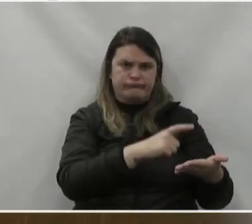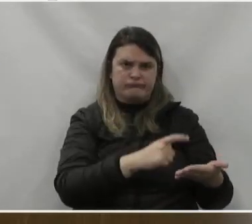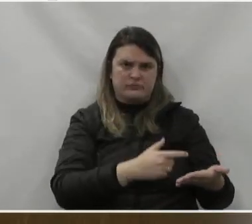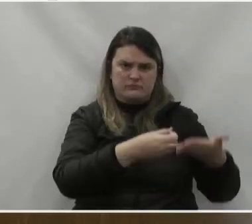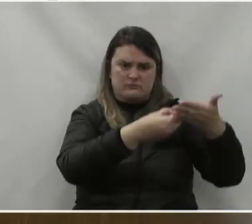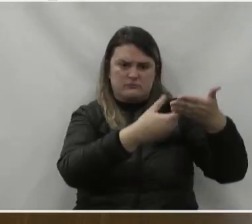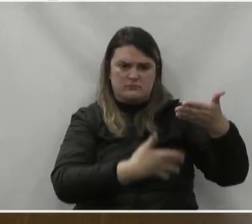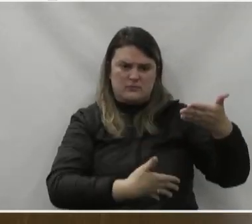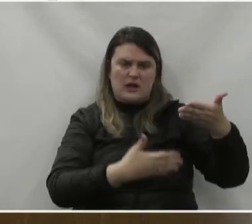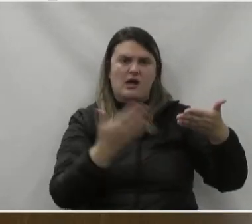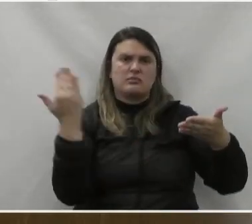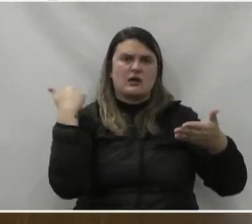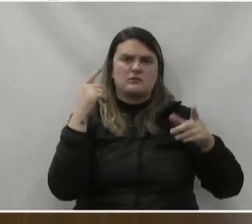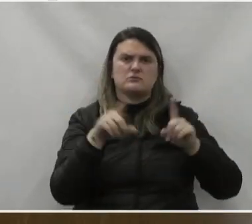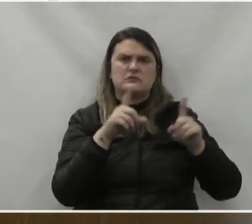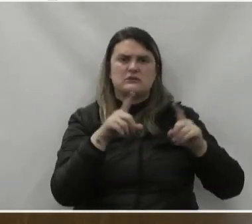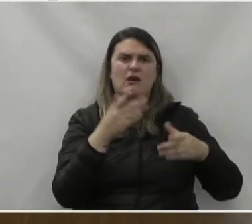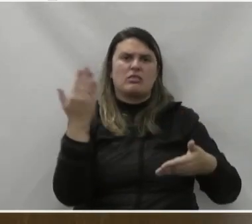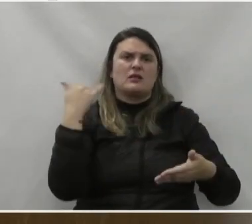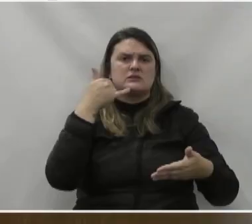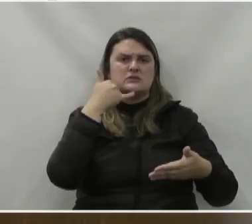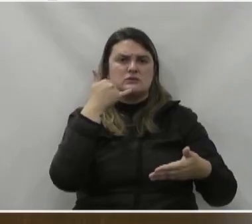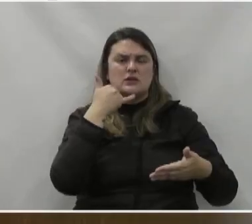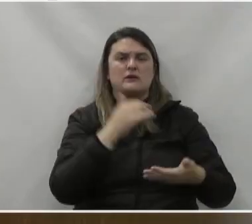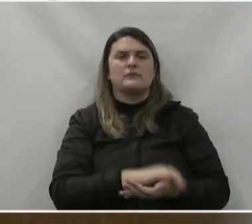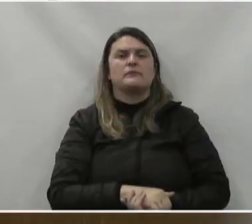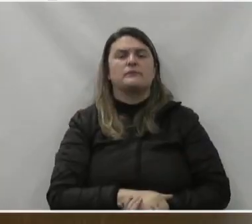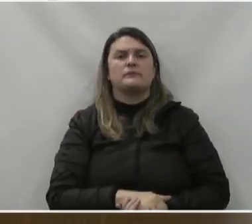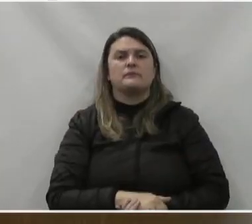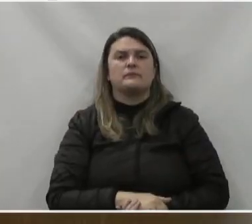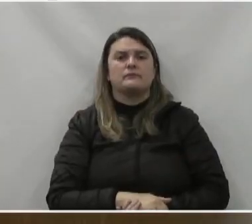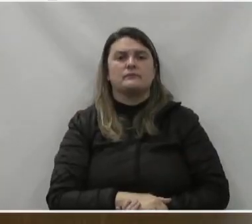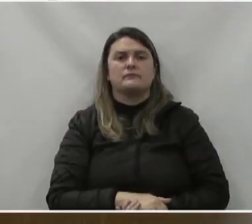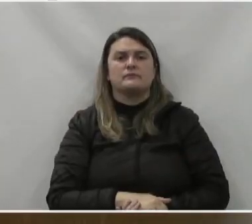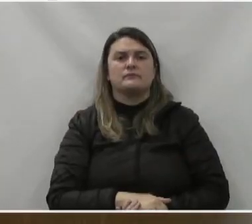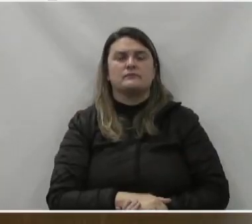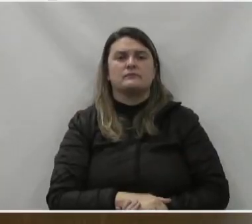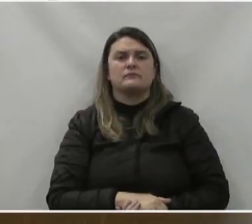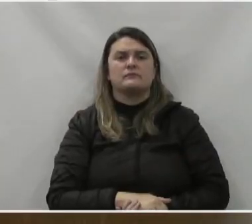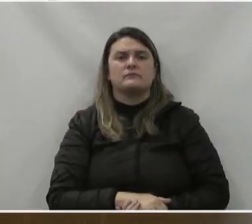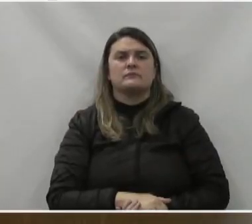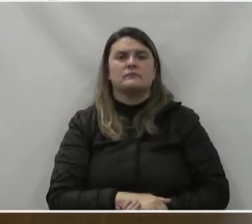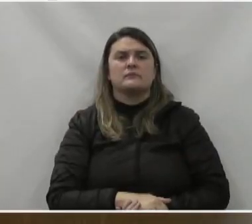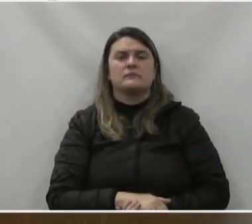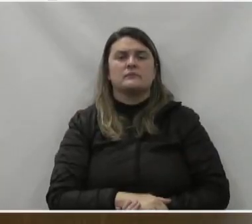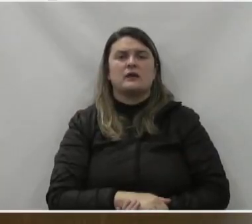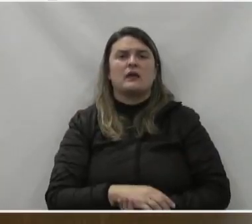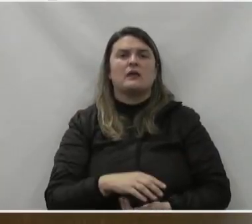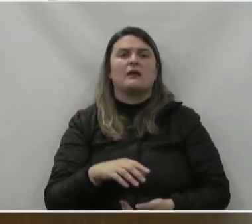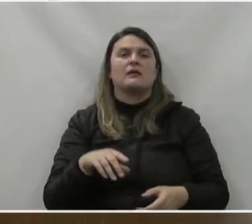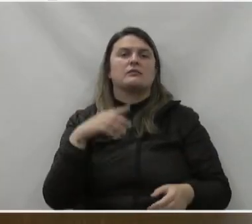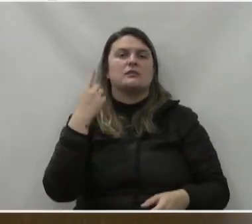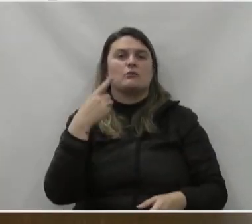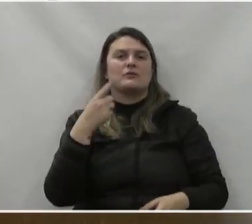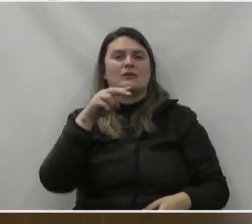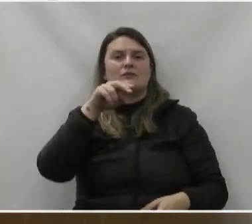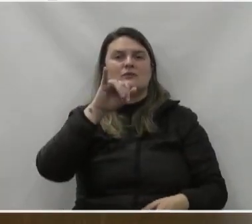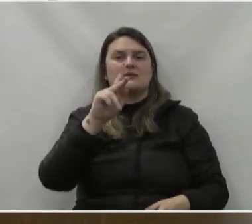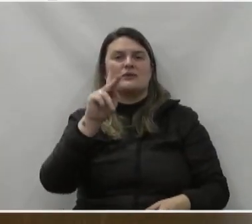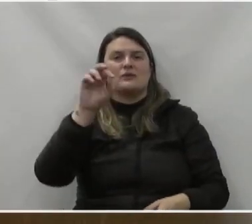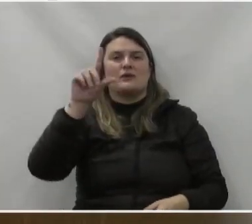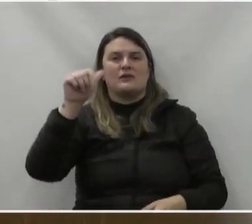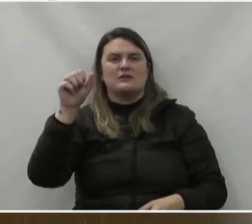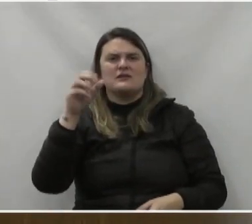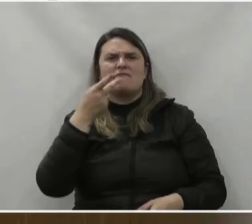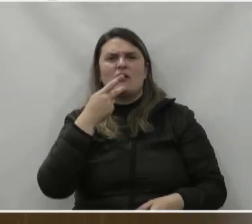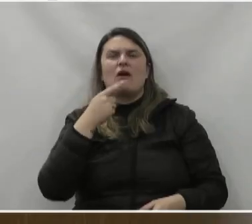atrás de um computador, atrás de um celular, de um fake. E aconteceu recentemente com o deputado Nicolas também, onde um cara postou desejando a